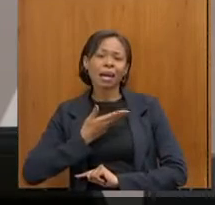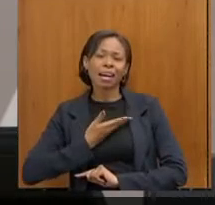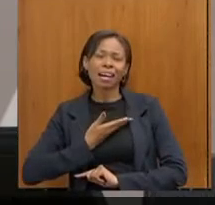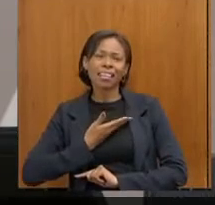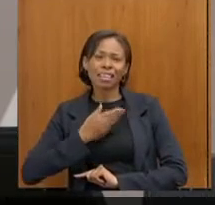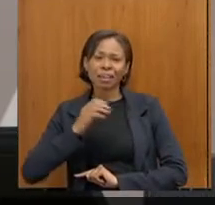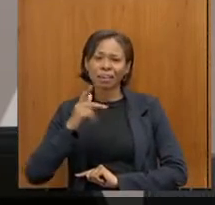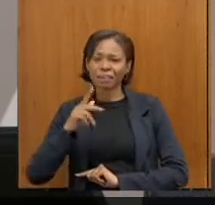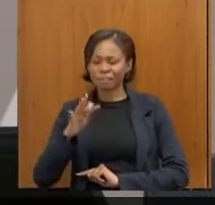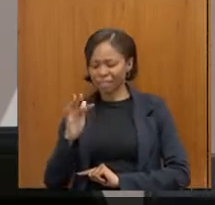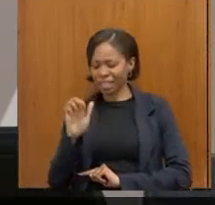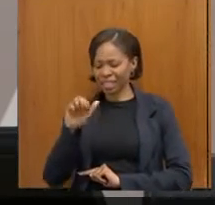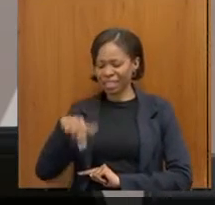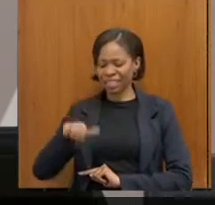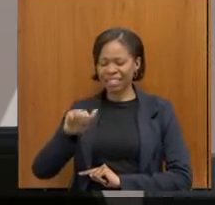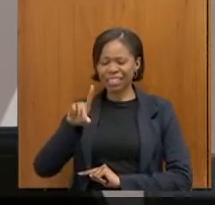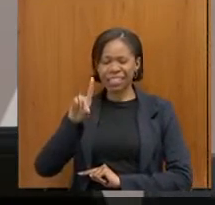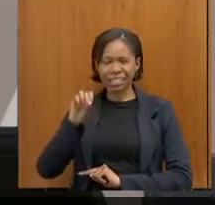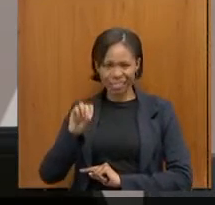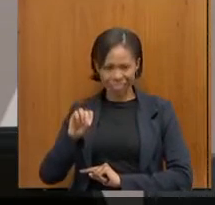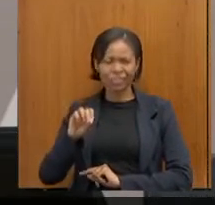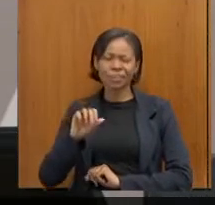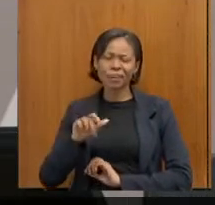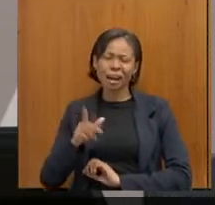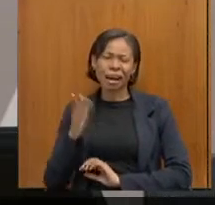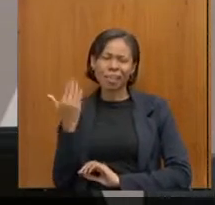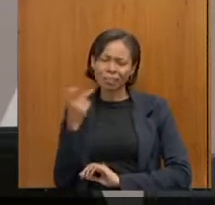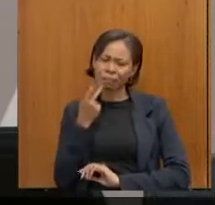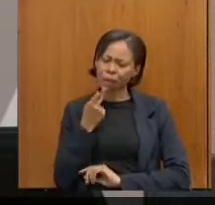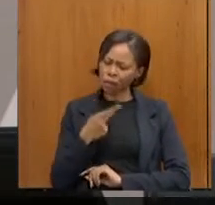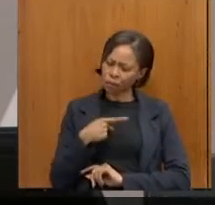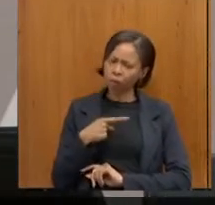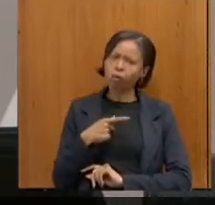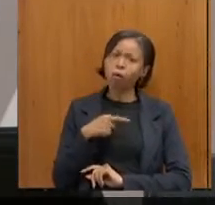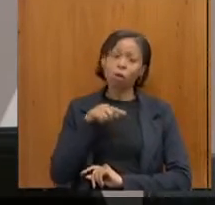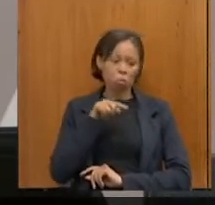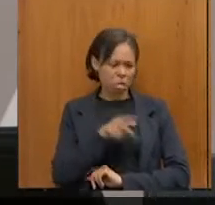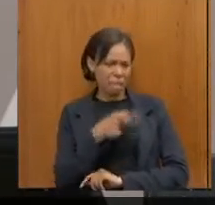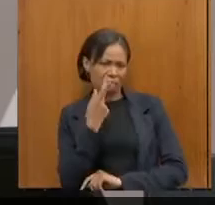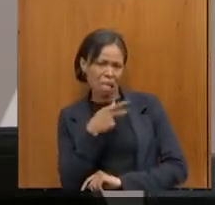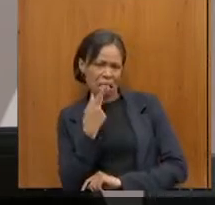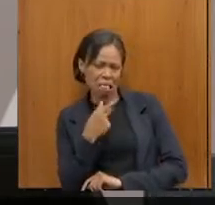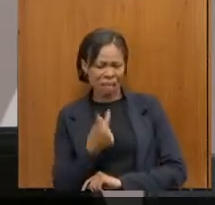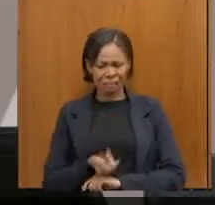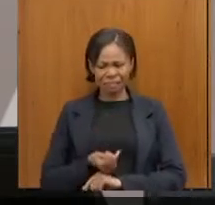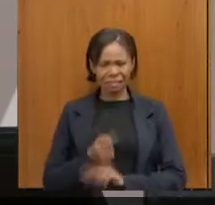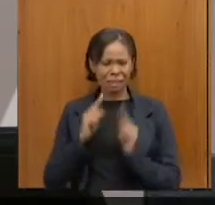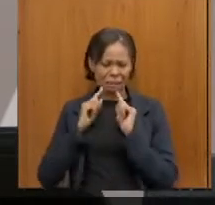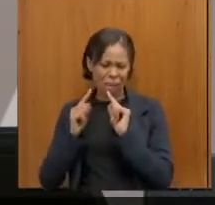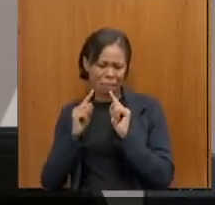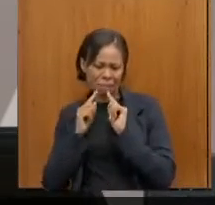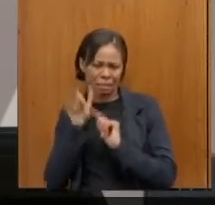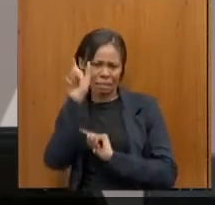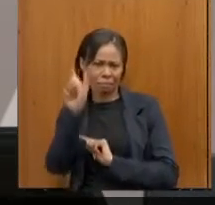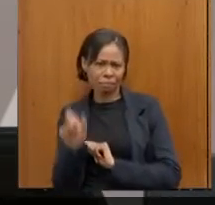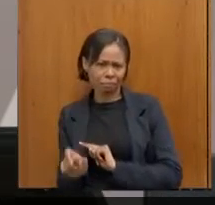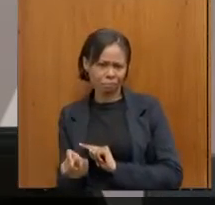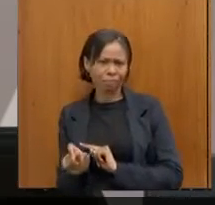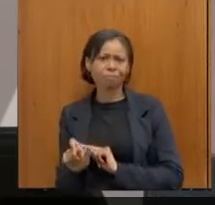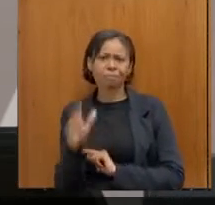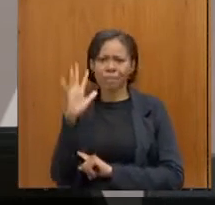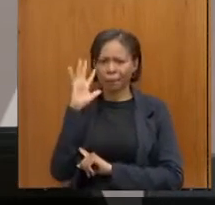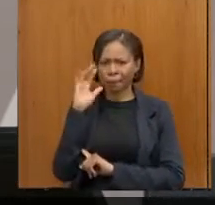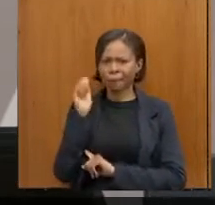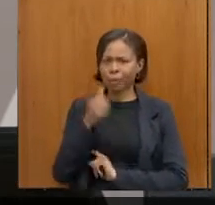alho num determinado momento um dia ele falou se a nem você falou tanto de fulano de tal que eu acho que